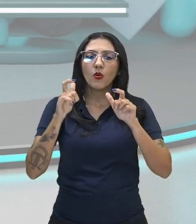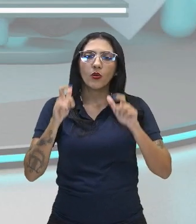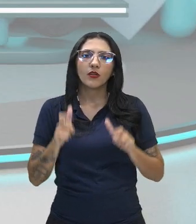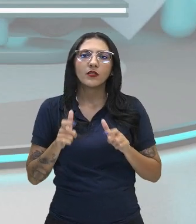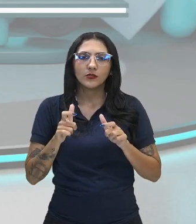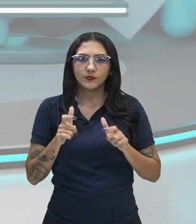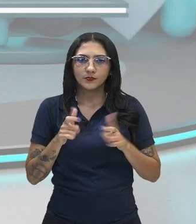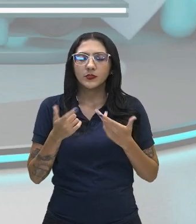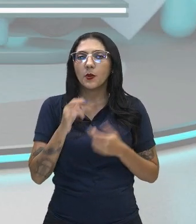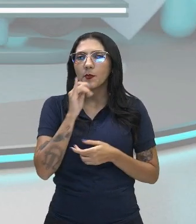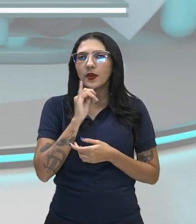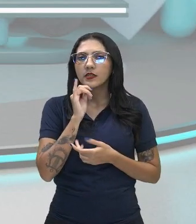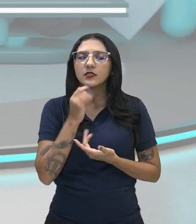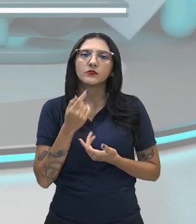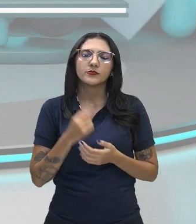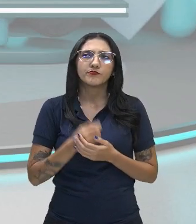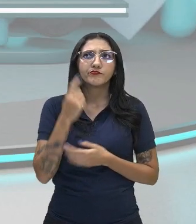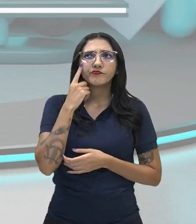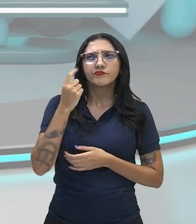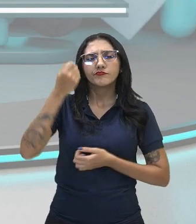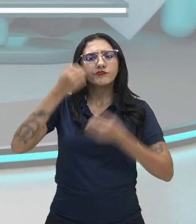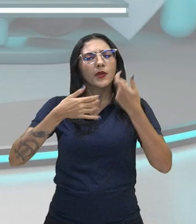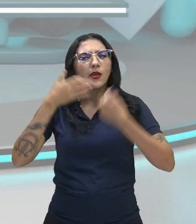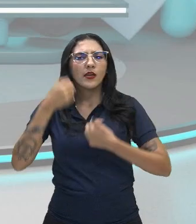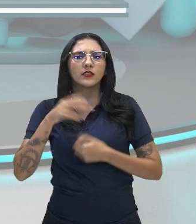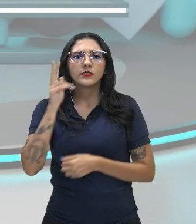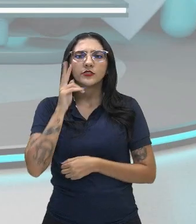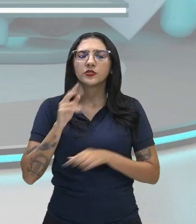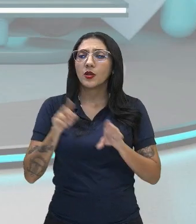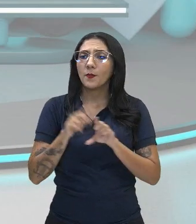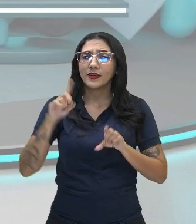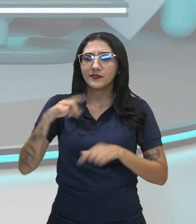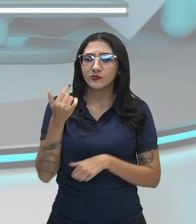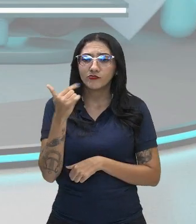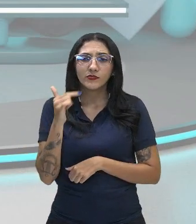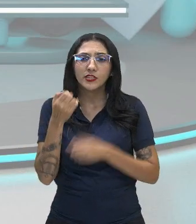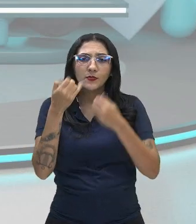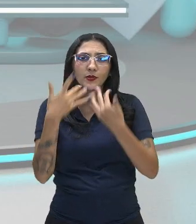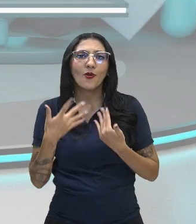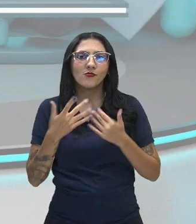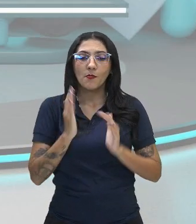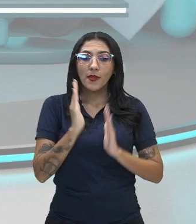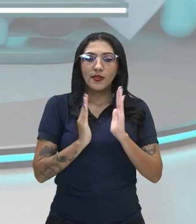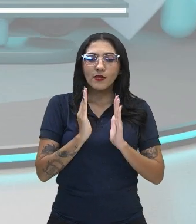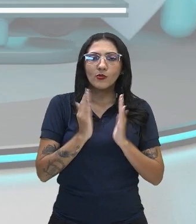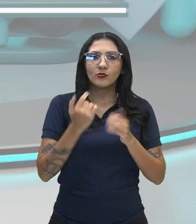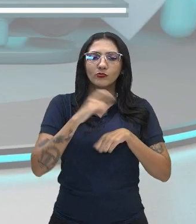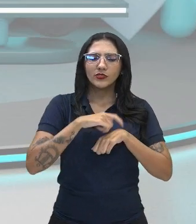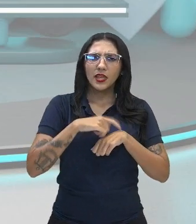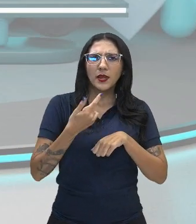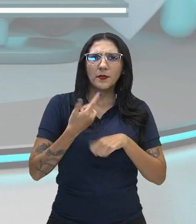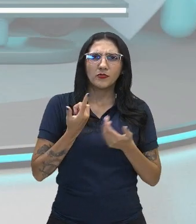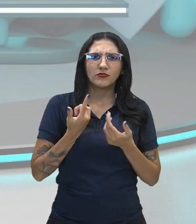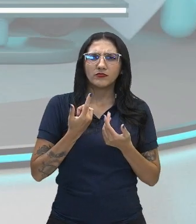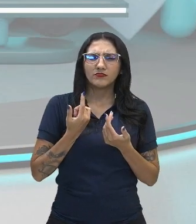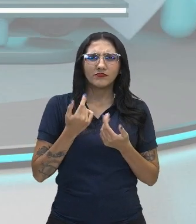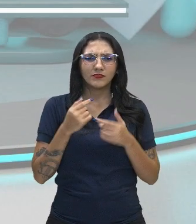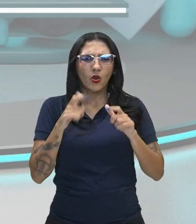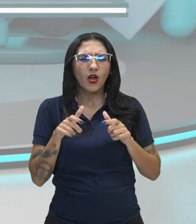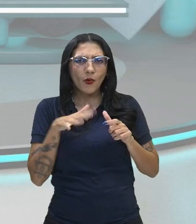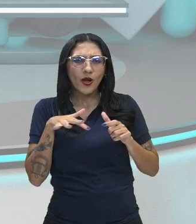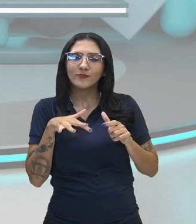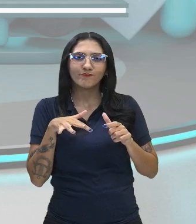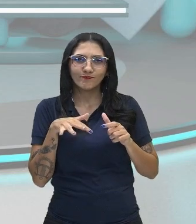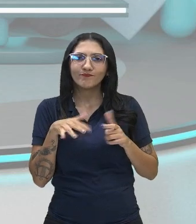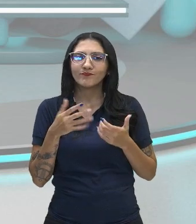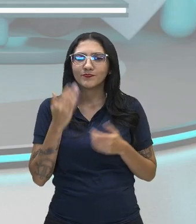está relatando, contando uma história, mas que não situou no tempo e nem no espaço. Você vai ficar sem entender. E nós